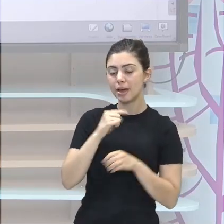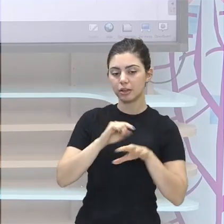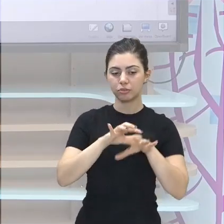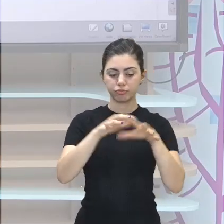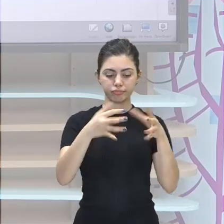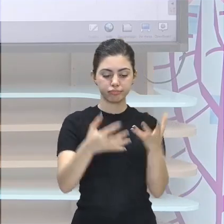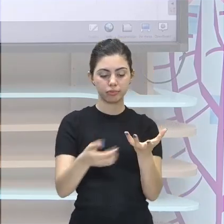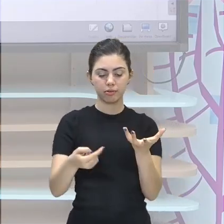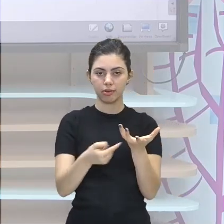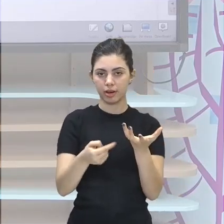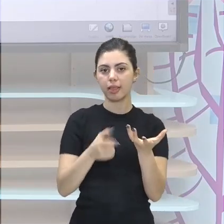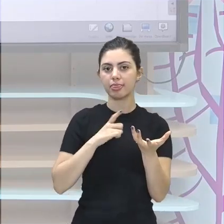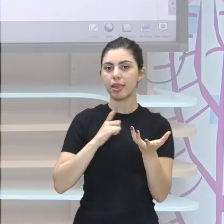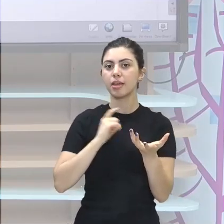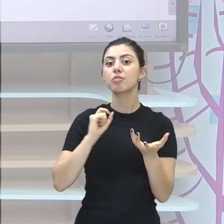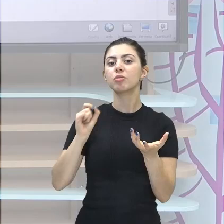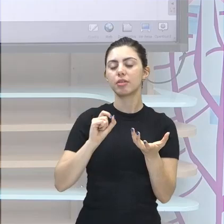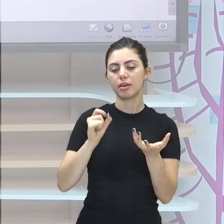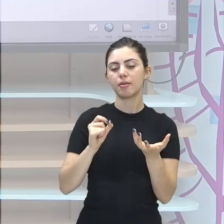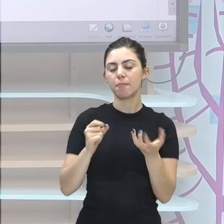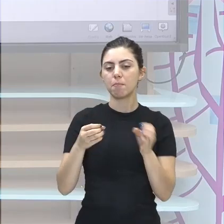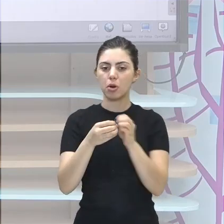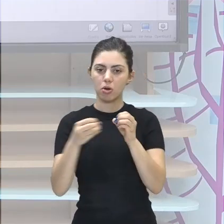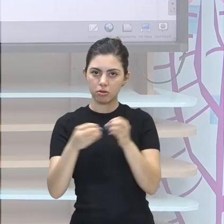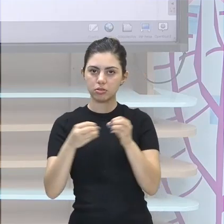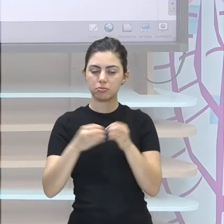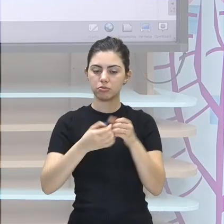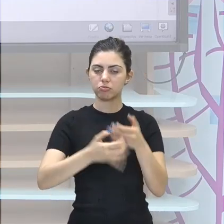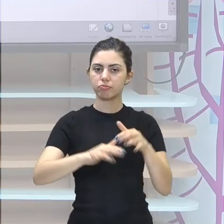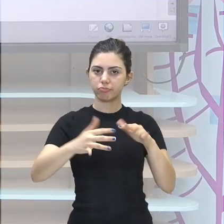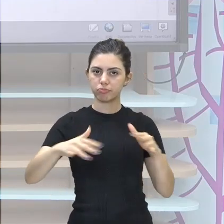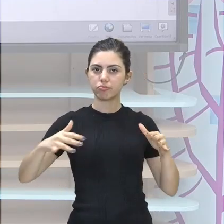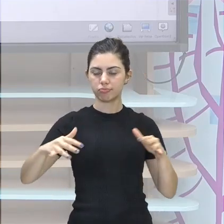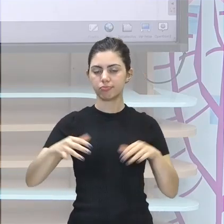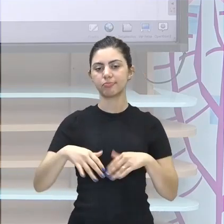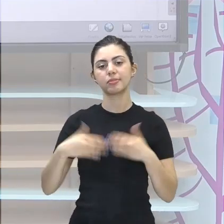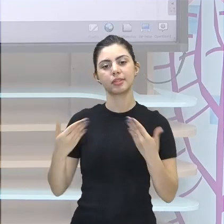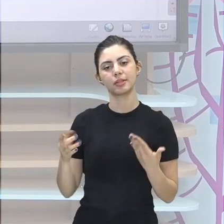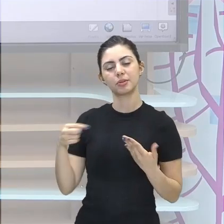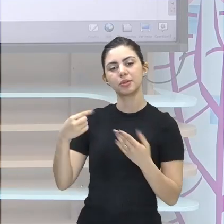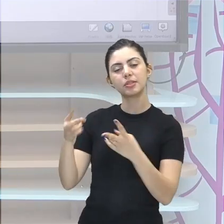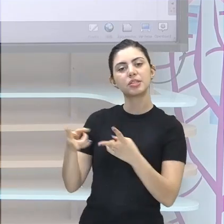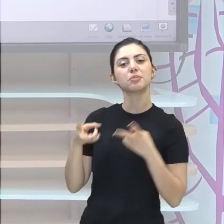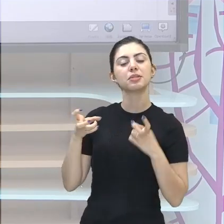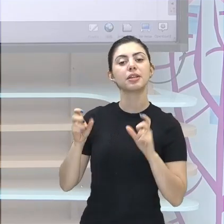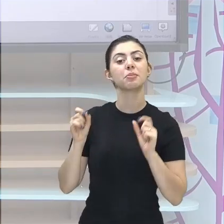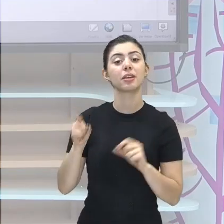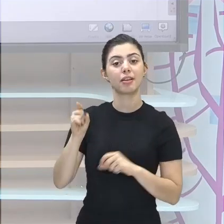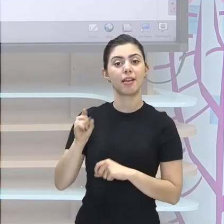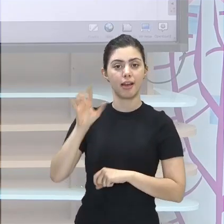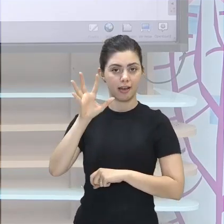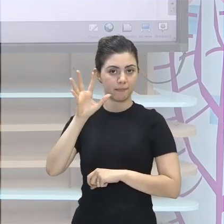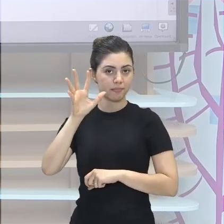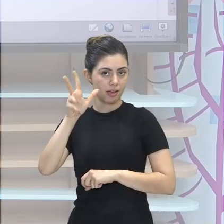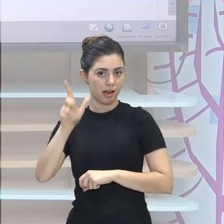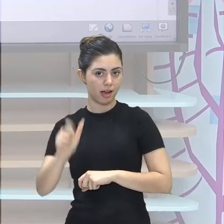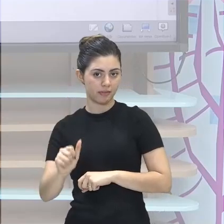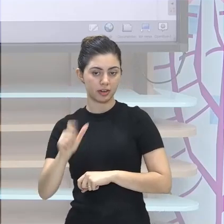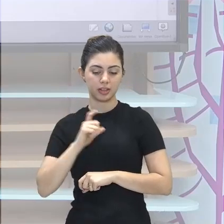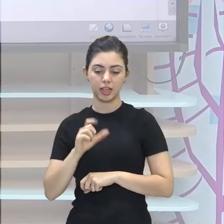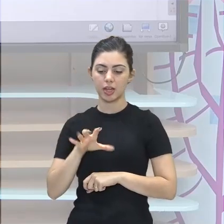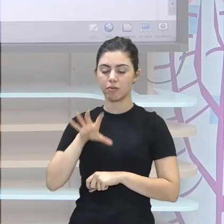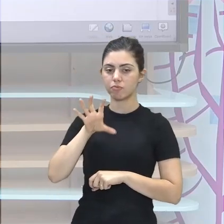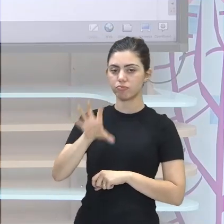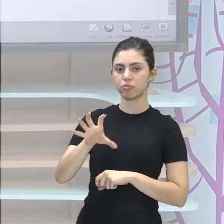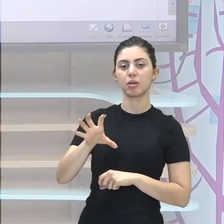o Oceano Glacial Antártico nesse sentido. Então a gente observa, pessoal, que a África está numa posição muito interessante ali,